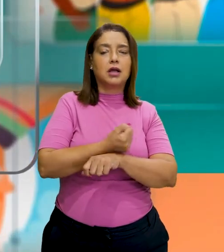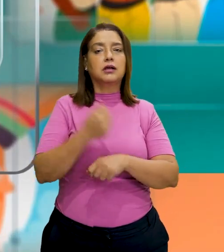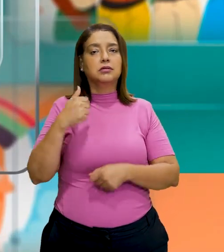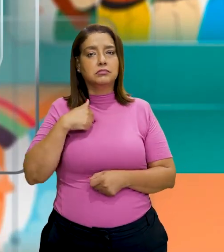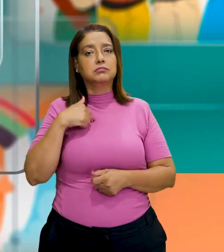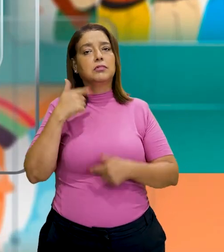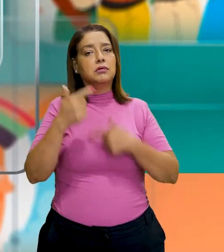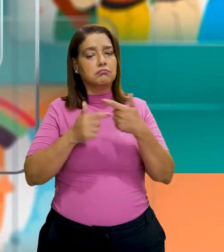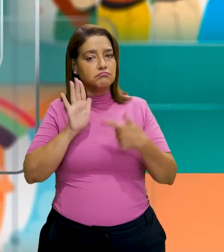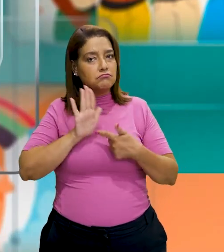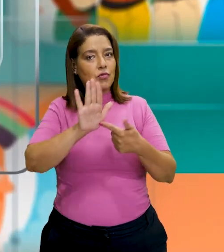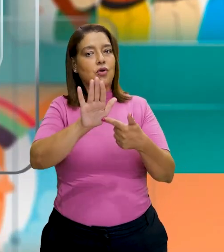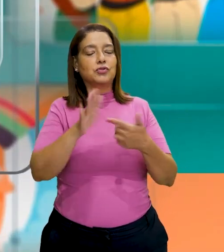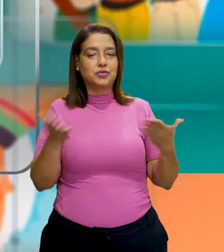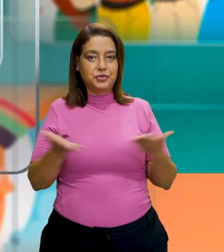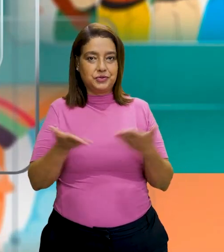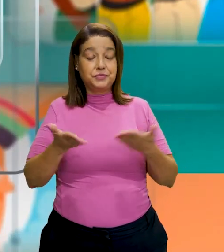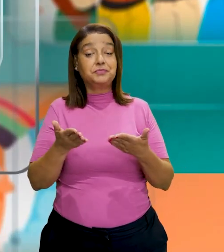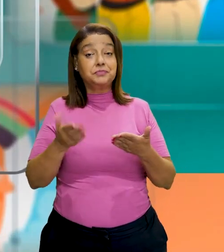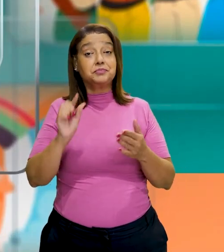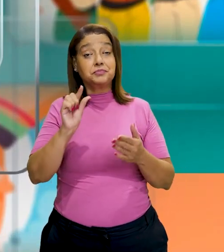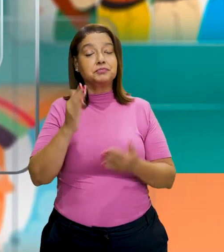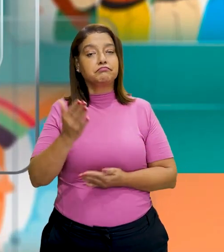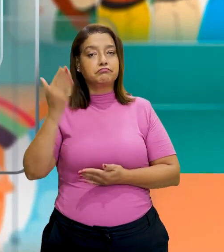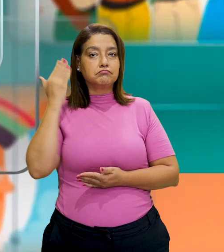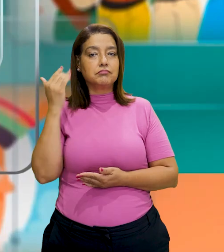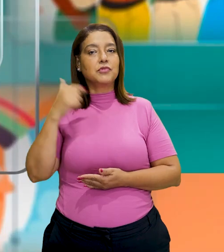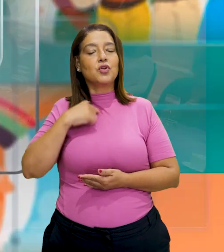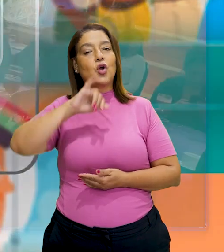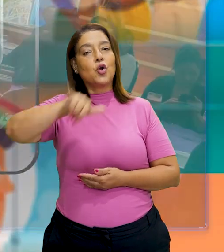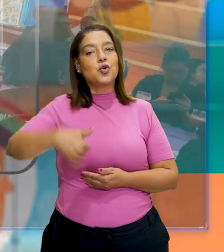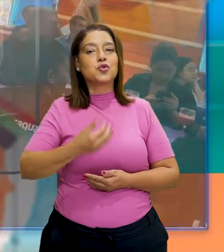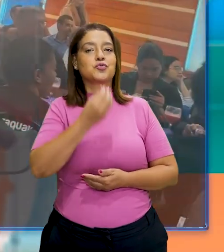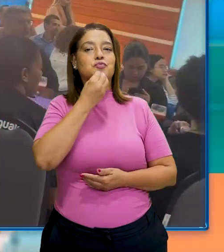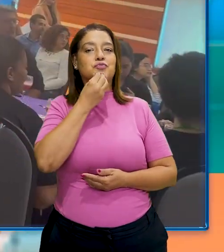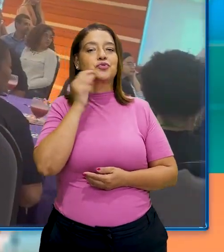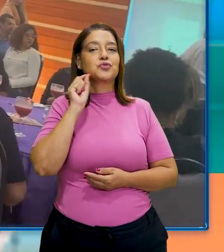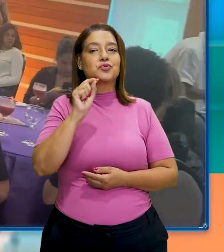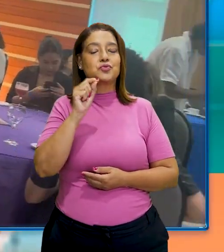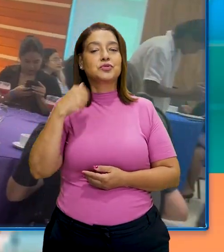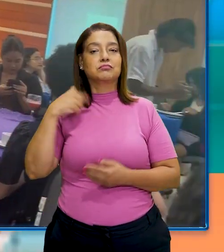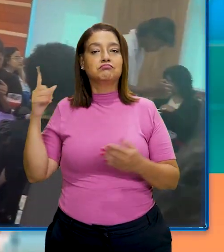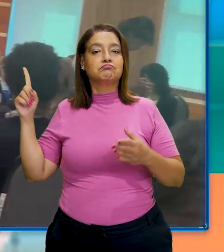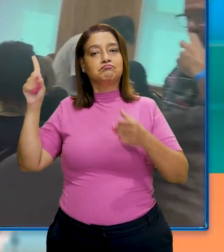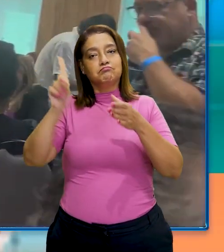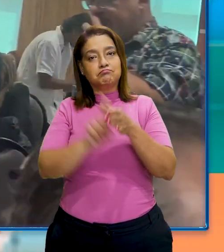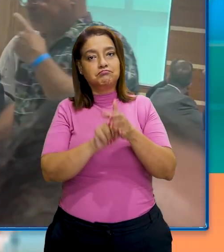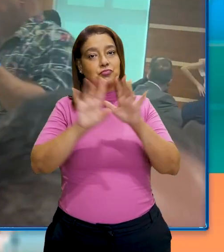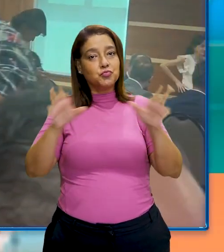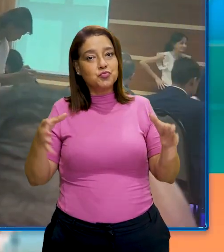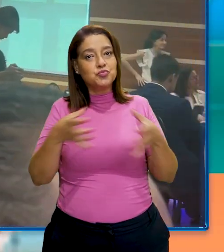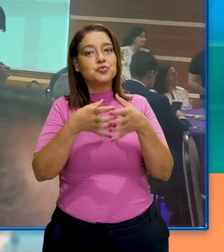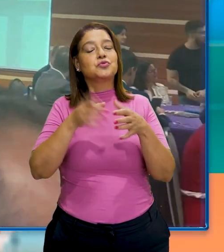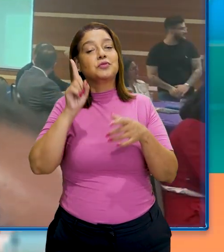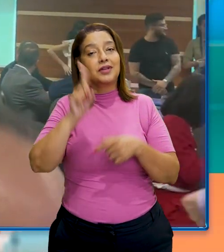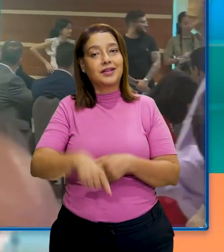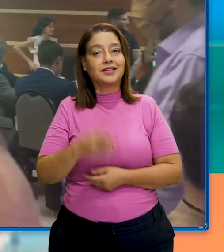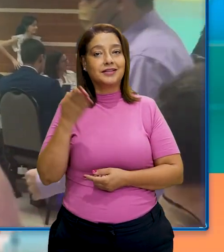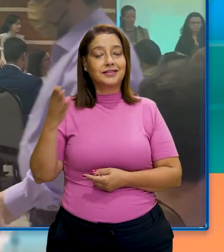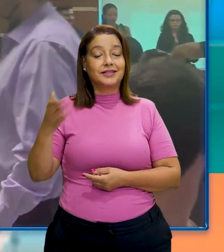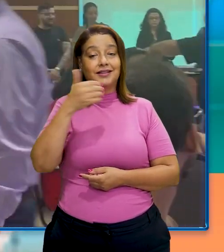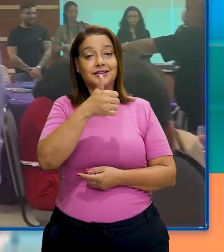aplico neste programa. Recentemente, tive a oportunidade de integrar uma equipe que foi reconhecida